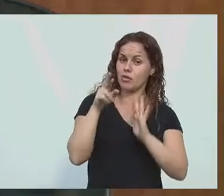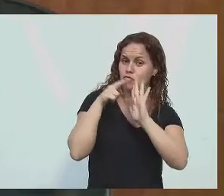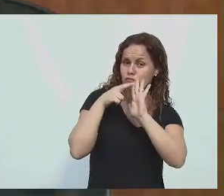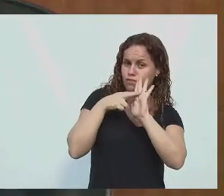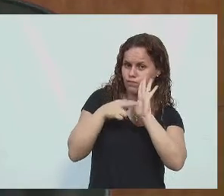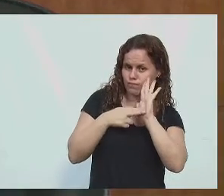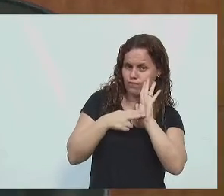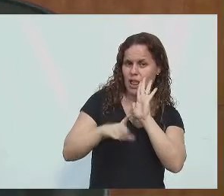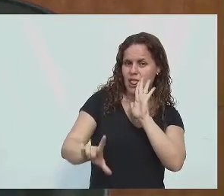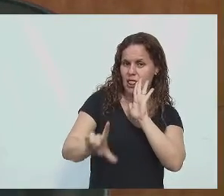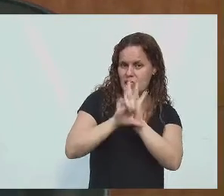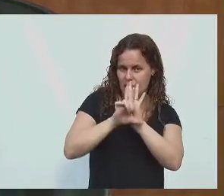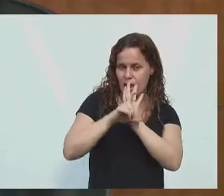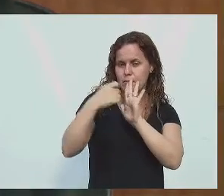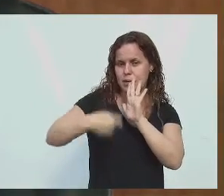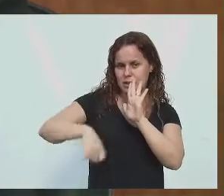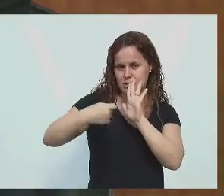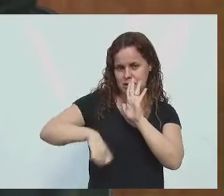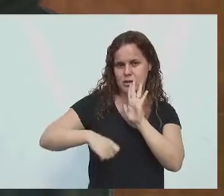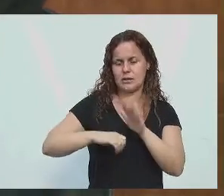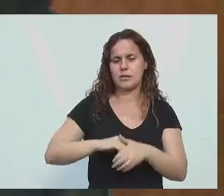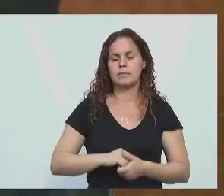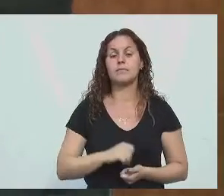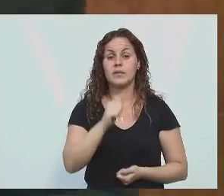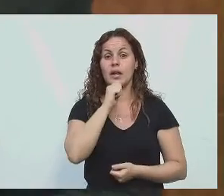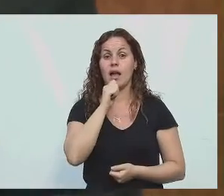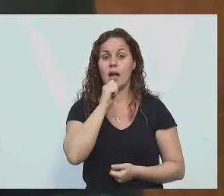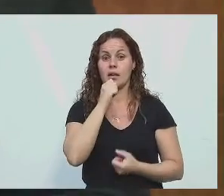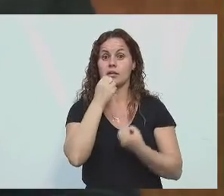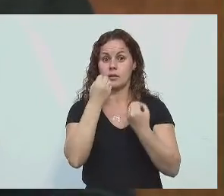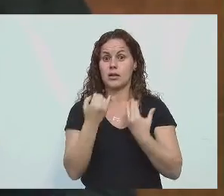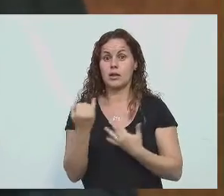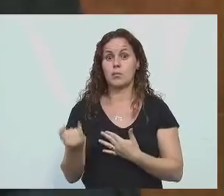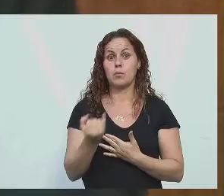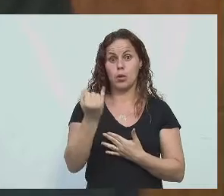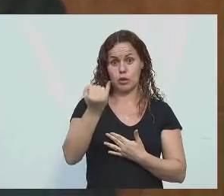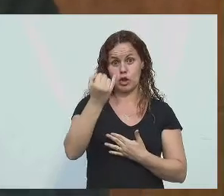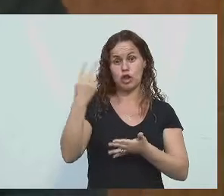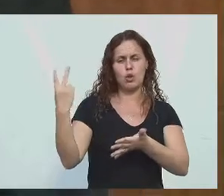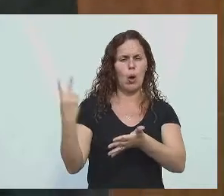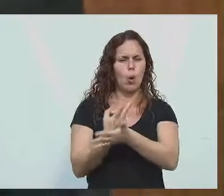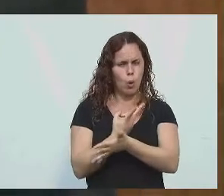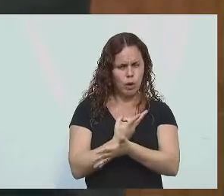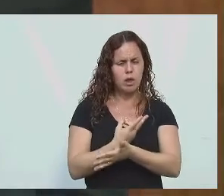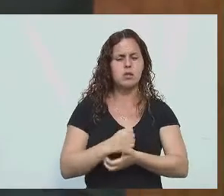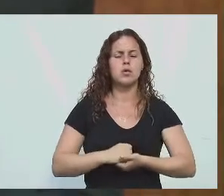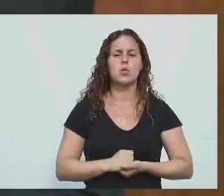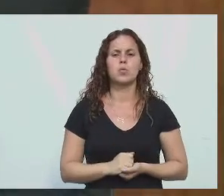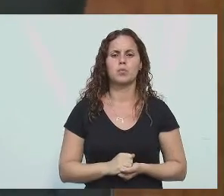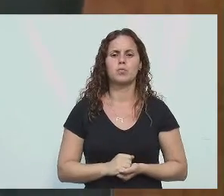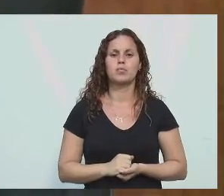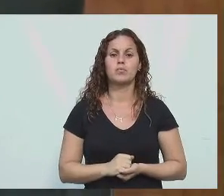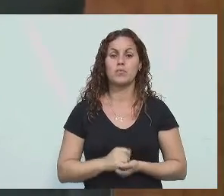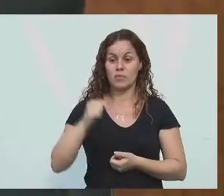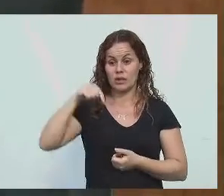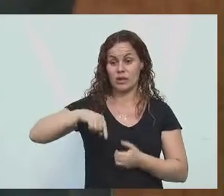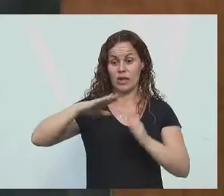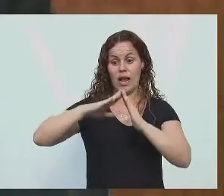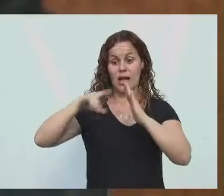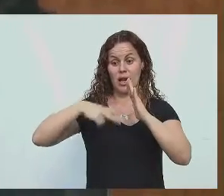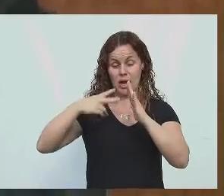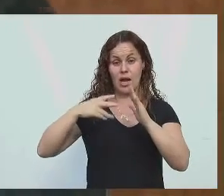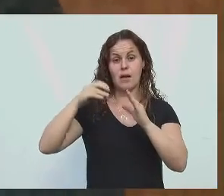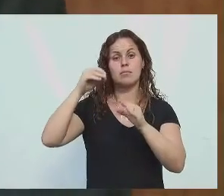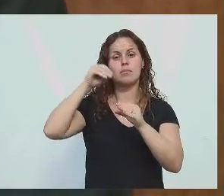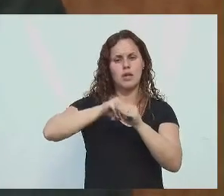feita. Eu quero ainda registrar um importante fato que aconteceu aqui dentro da Câmara ontem, que foi